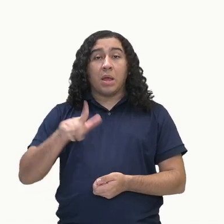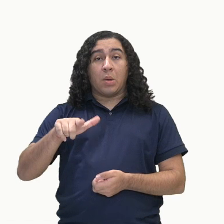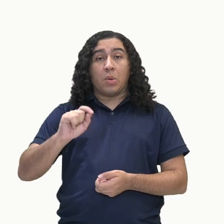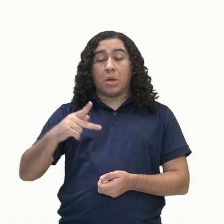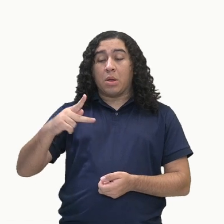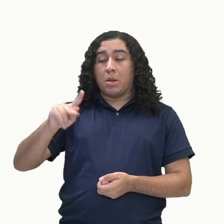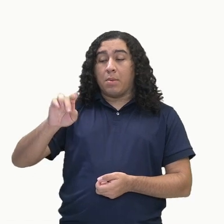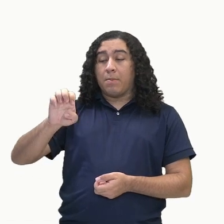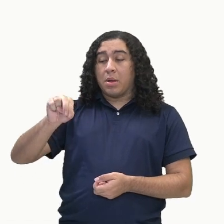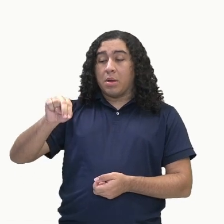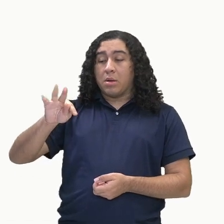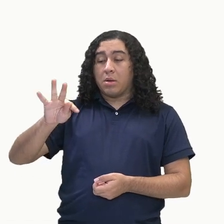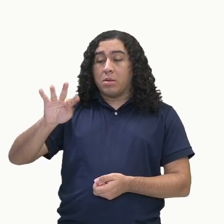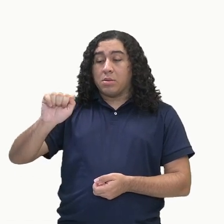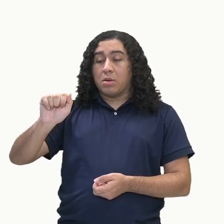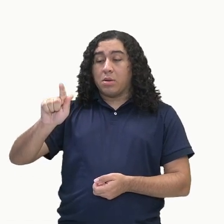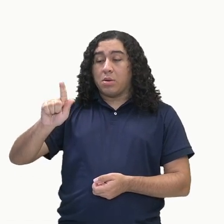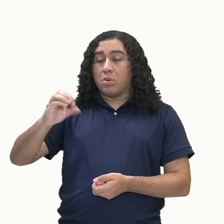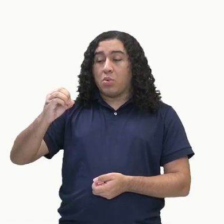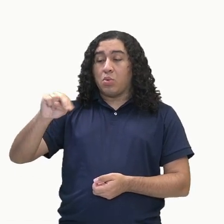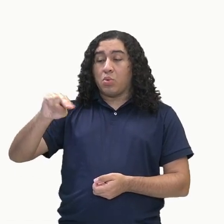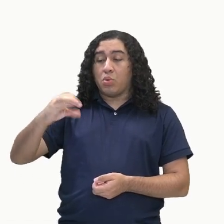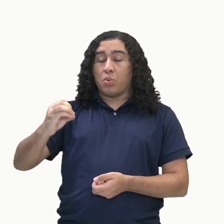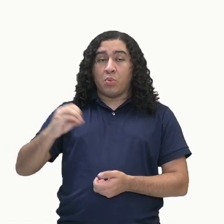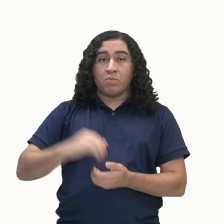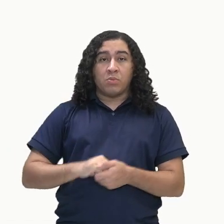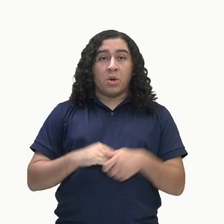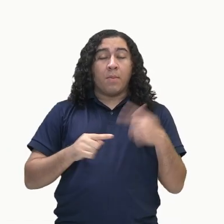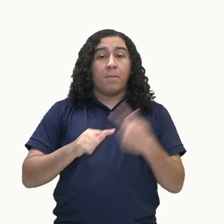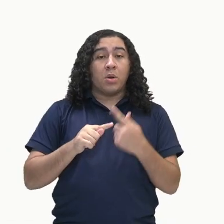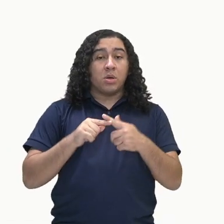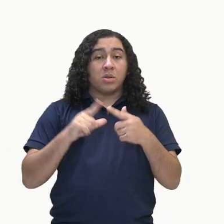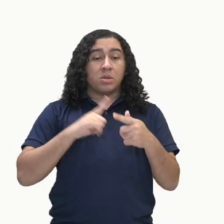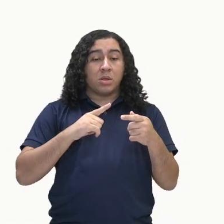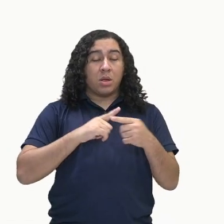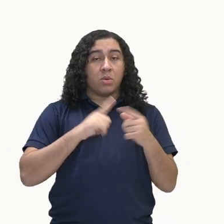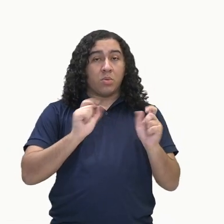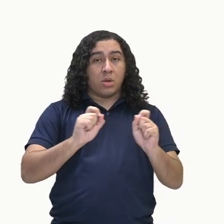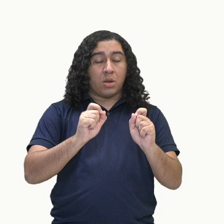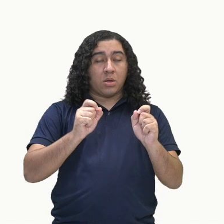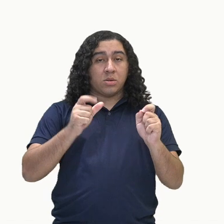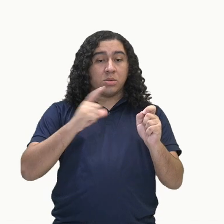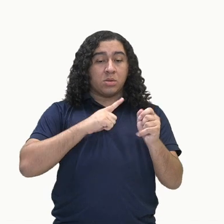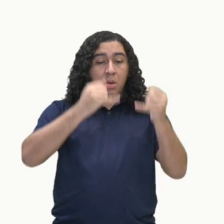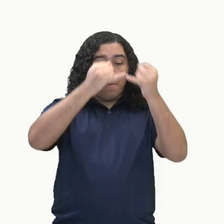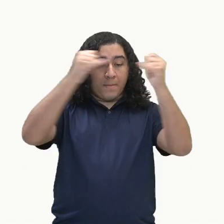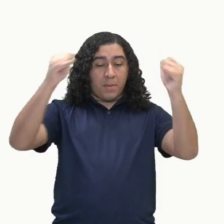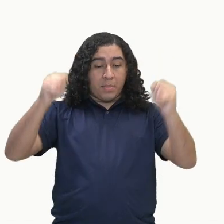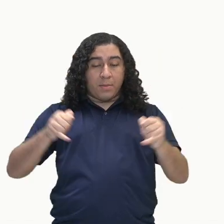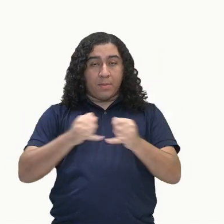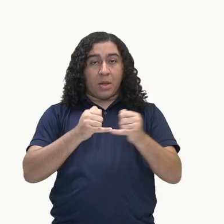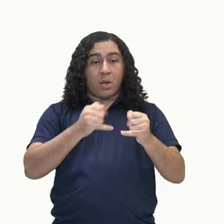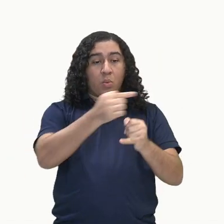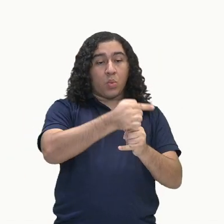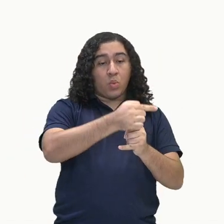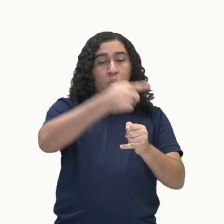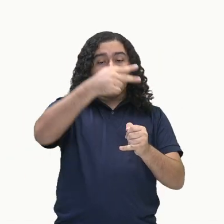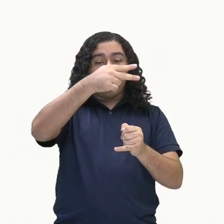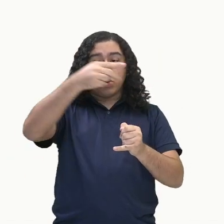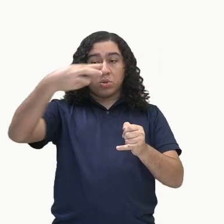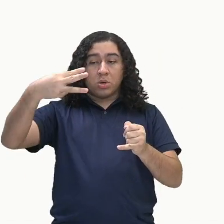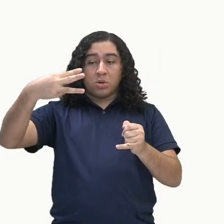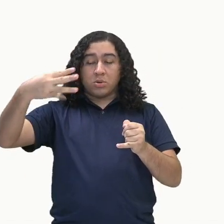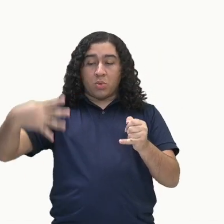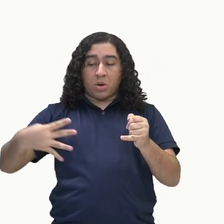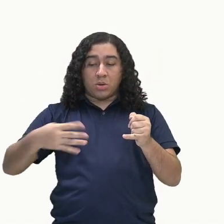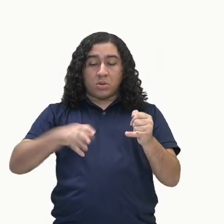polígono de 5 lados. Então, aí, um pentágono. Nossa figura de número 3 e a